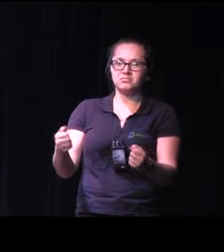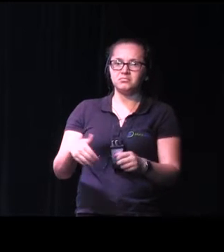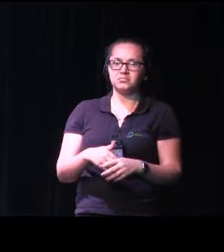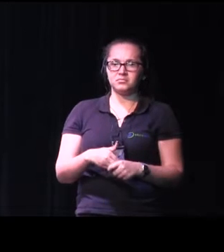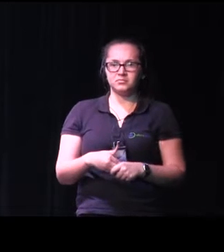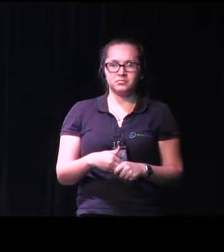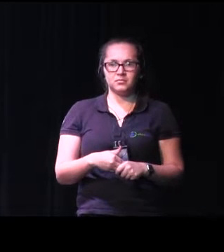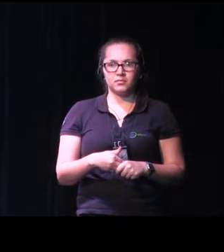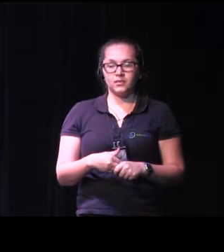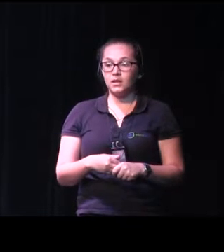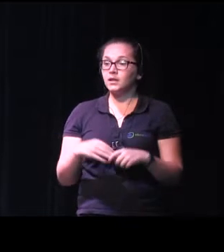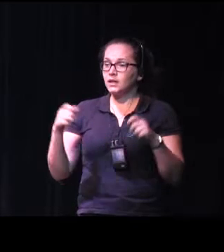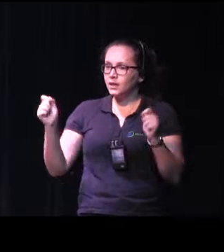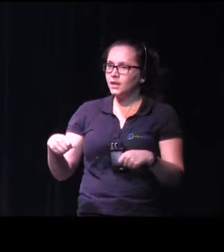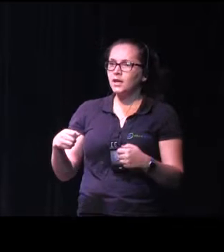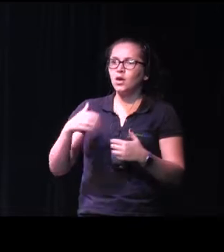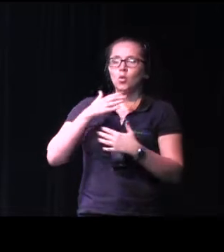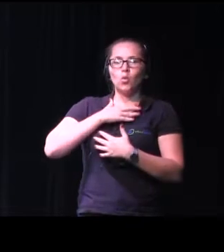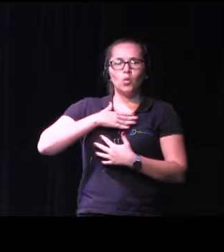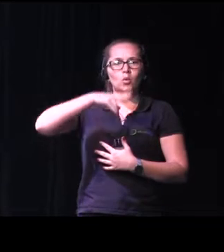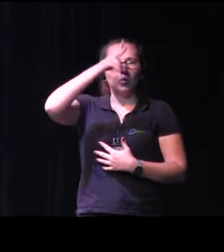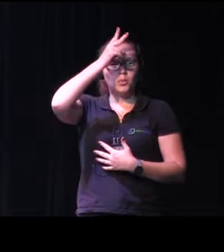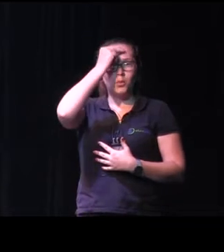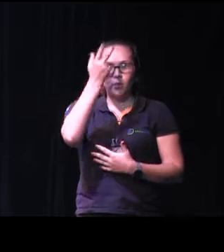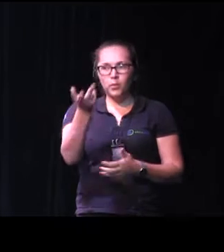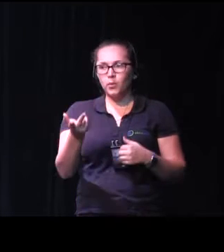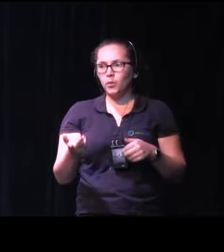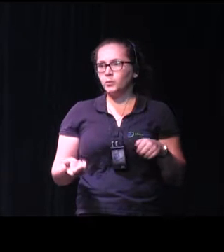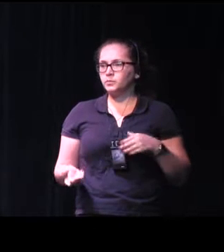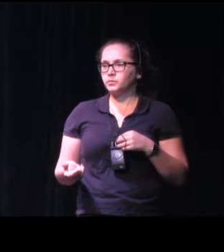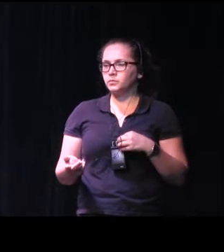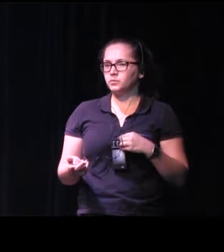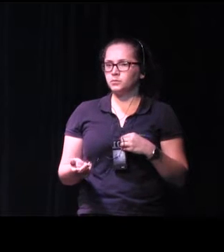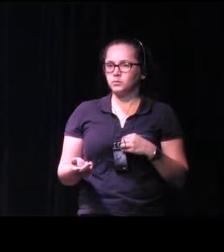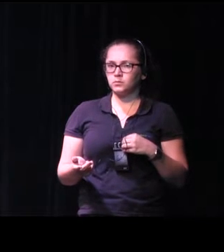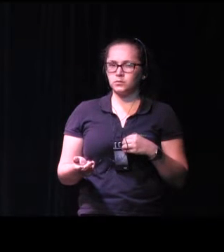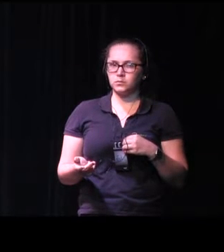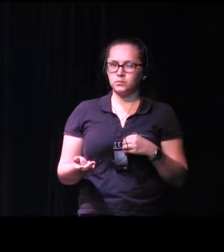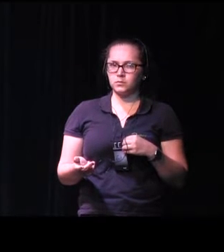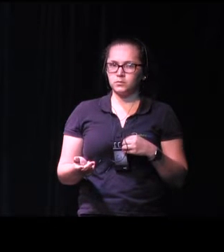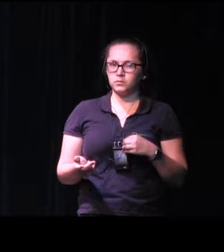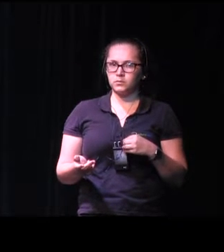que não se quebre, que seja confortável.